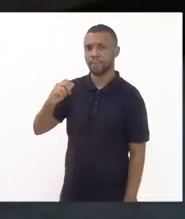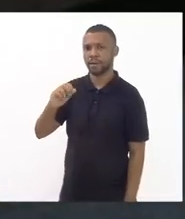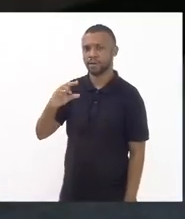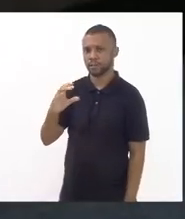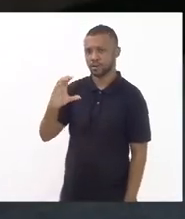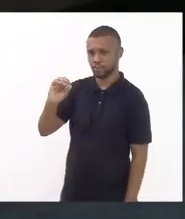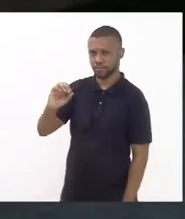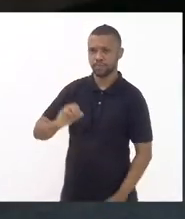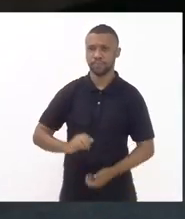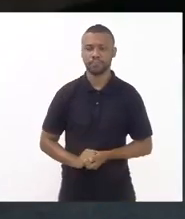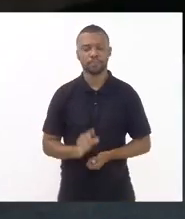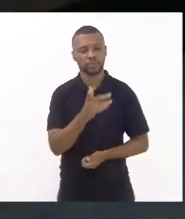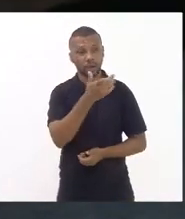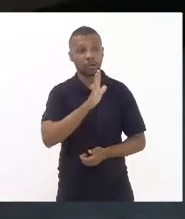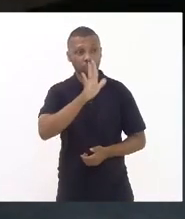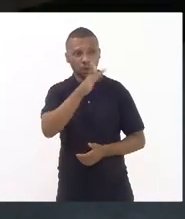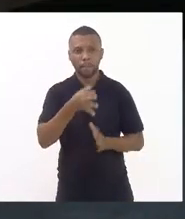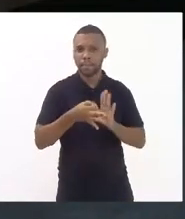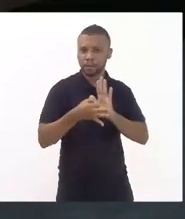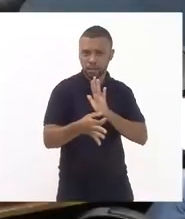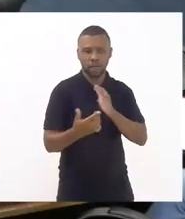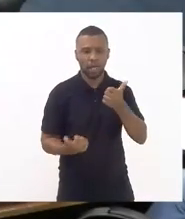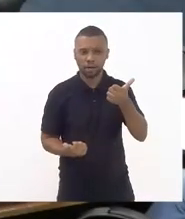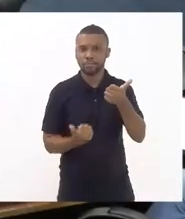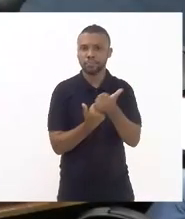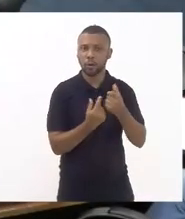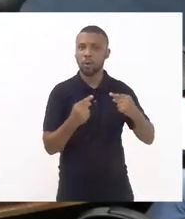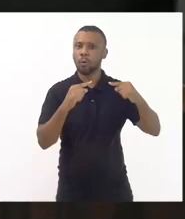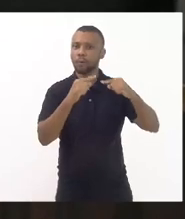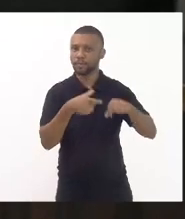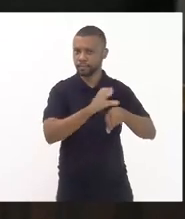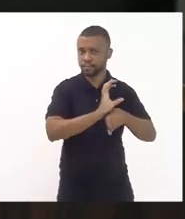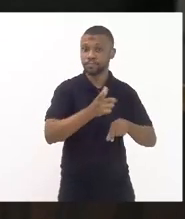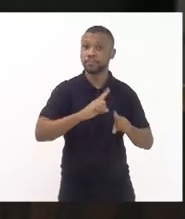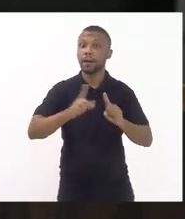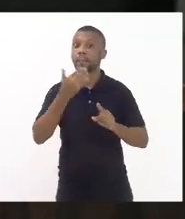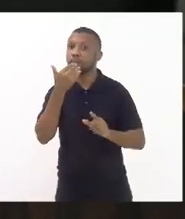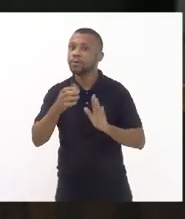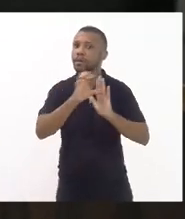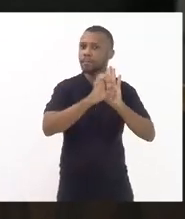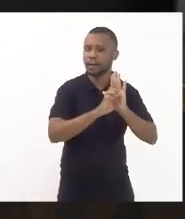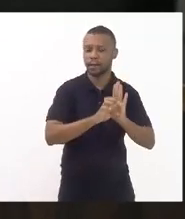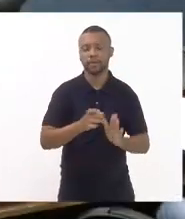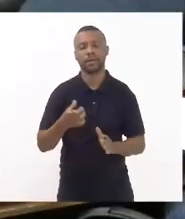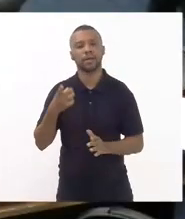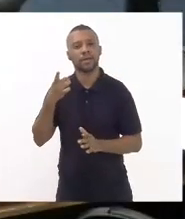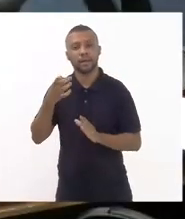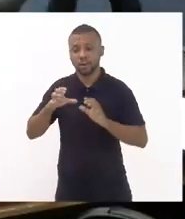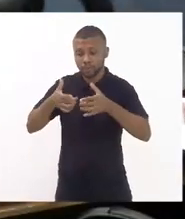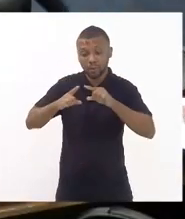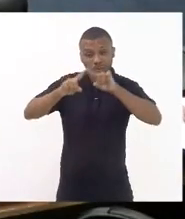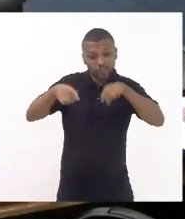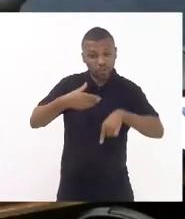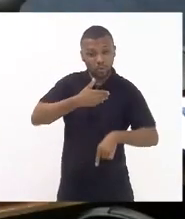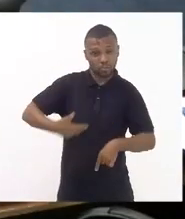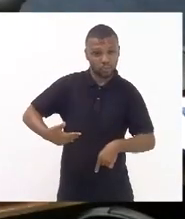Parecer é pela constitucionalidade com emendas. Pela Comissão de Servidores, deputado Flávio Serafim.